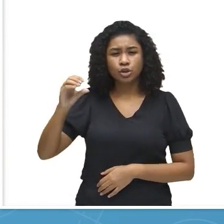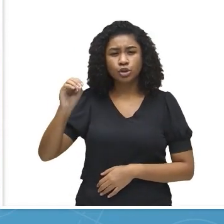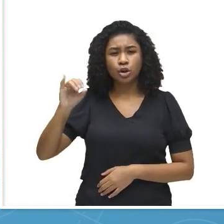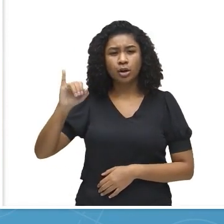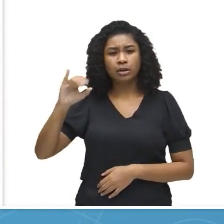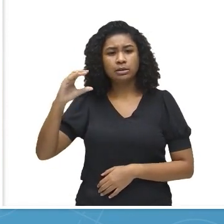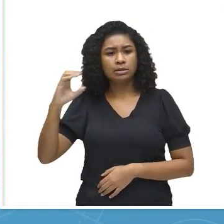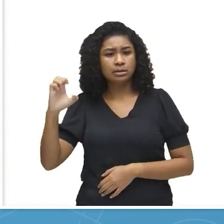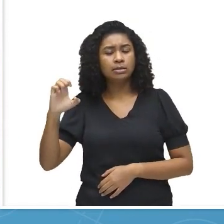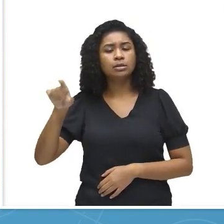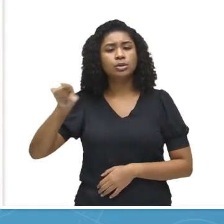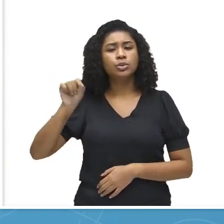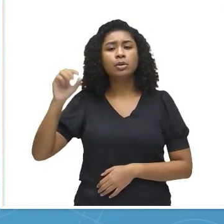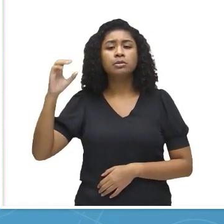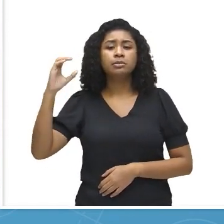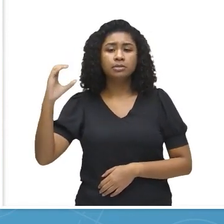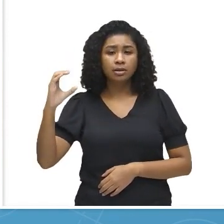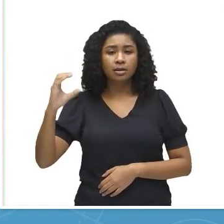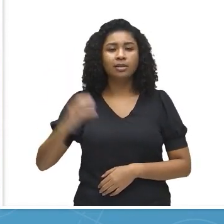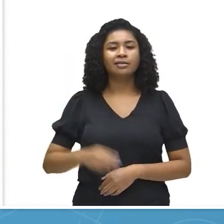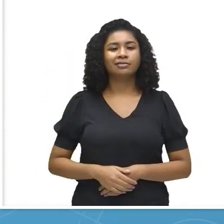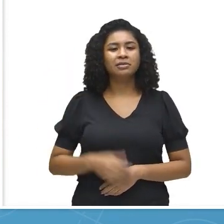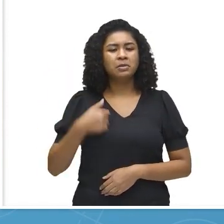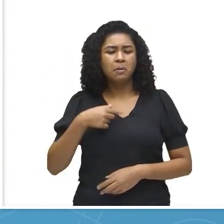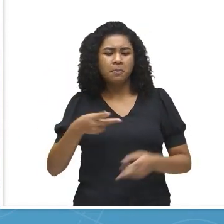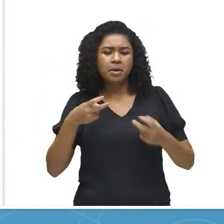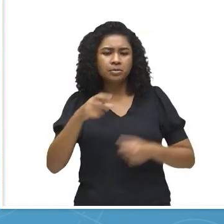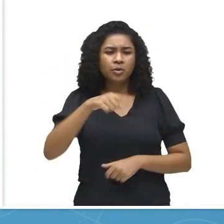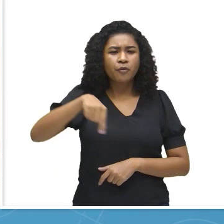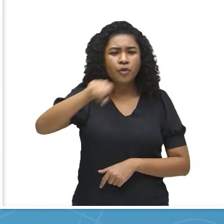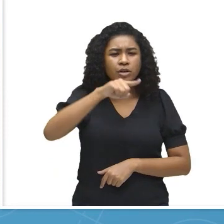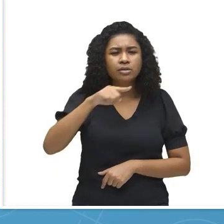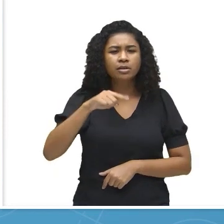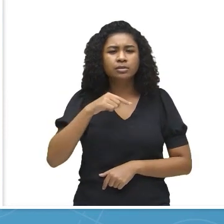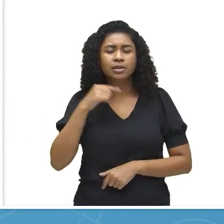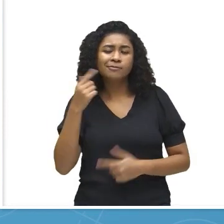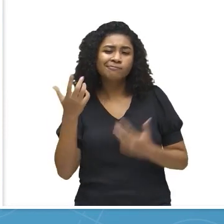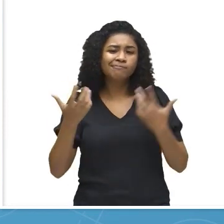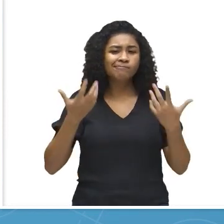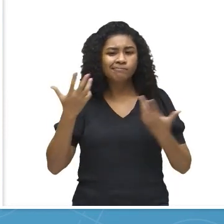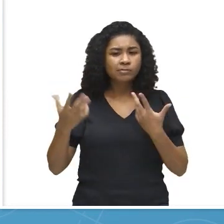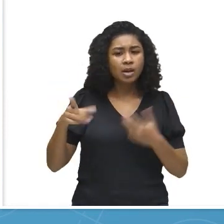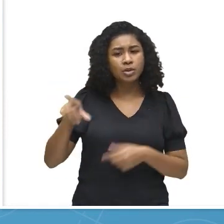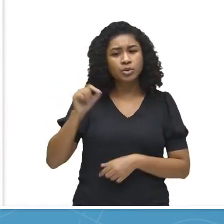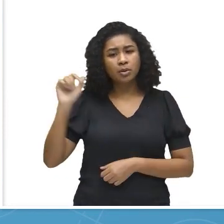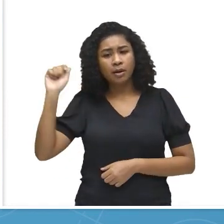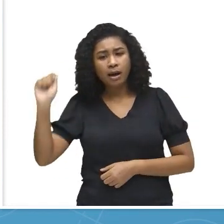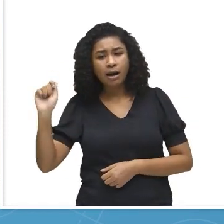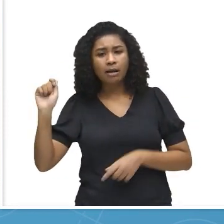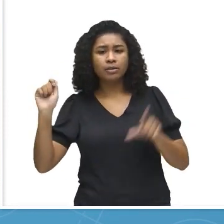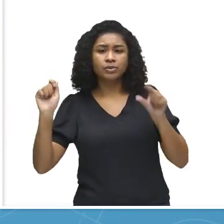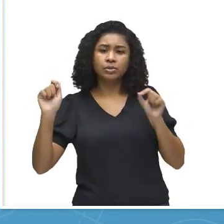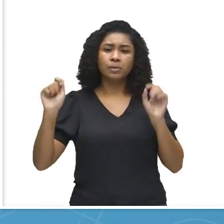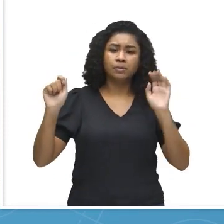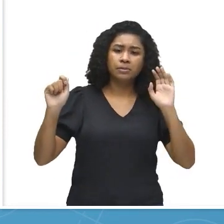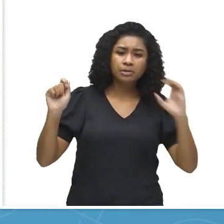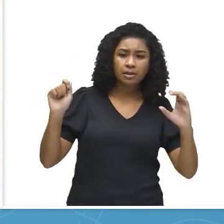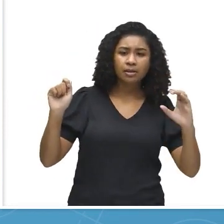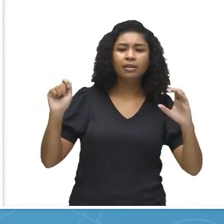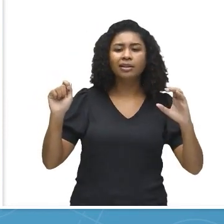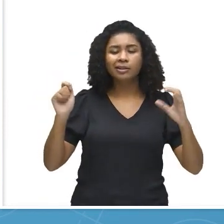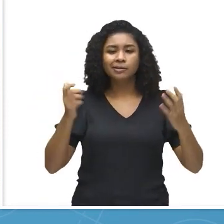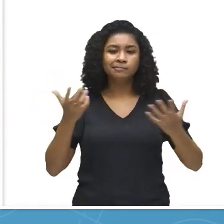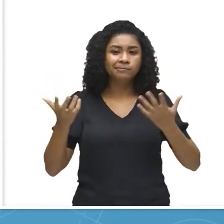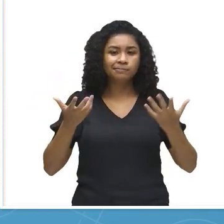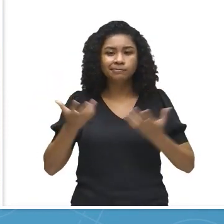a alternativa C. Estou vendo que vocês estão divididos aqui, alguns marcaram a letra A, outros marcaram a letra C.